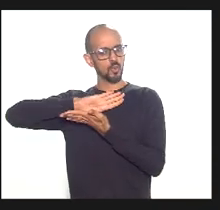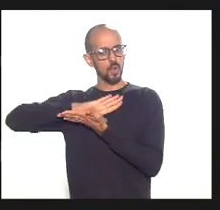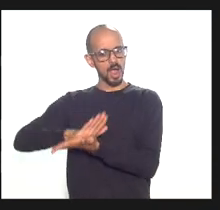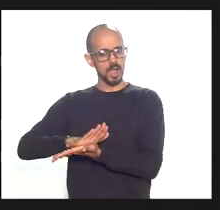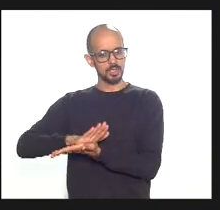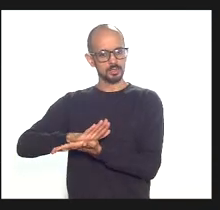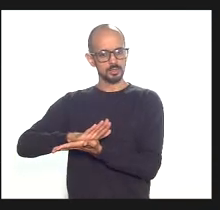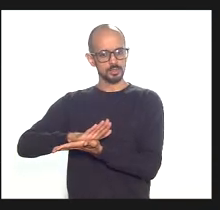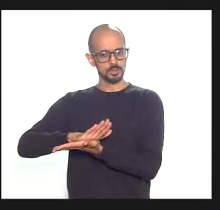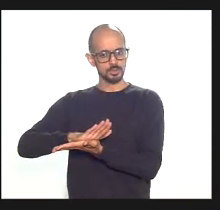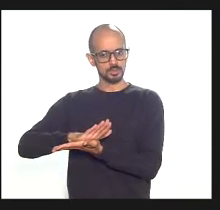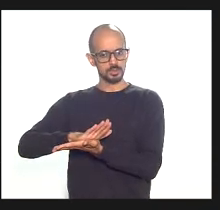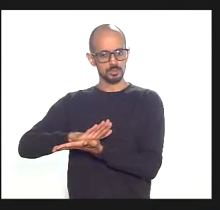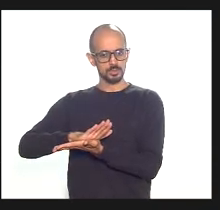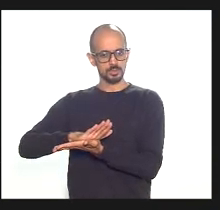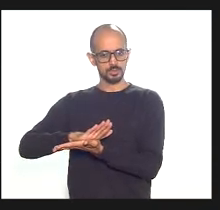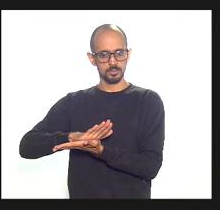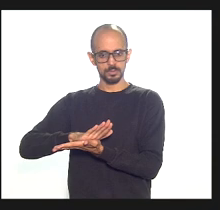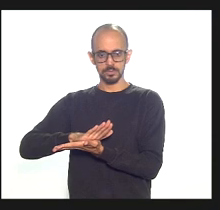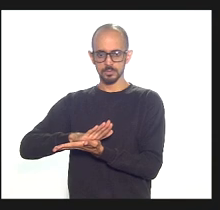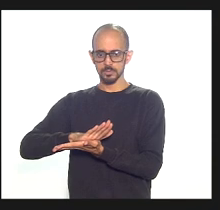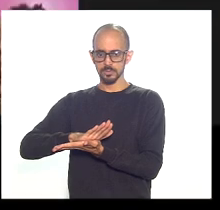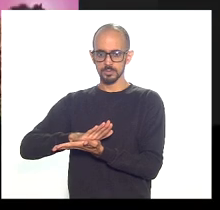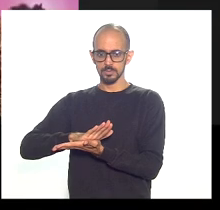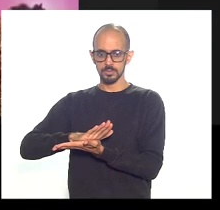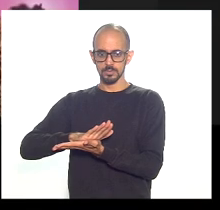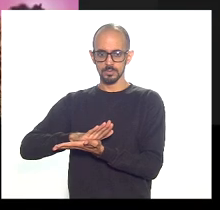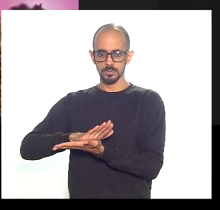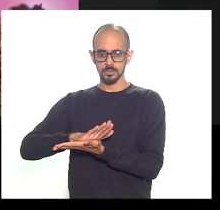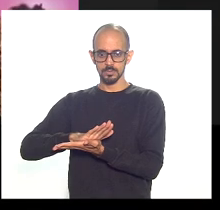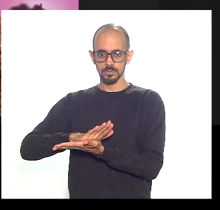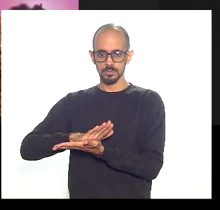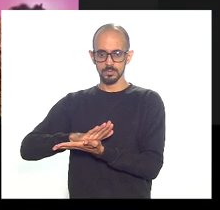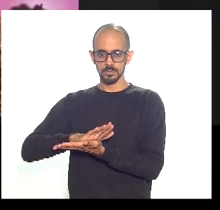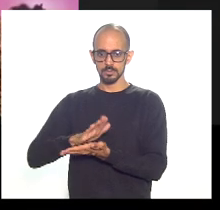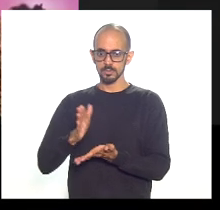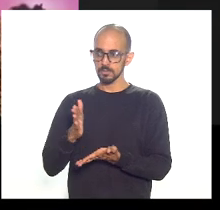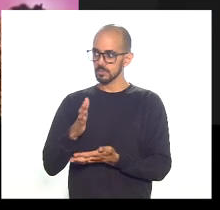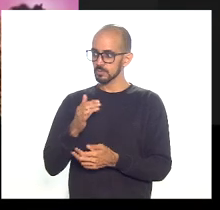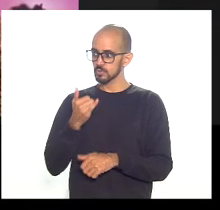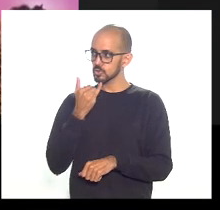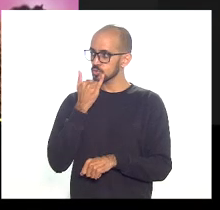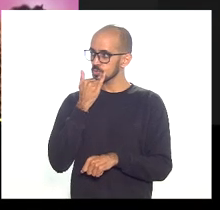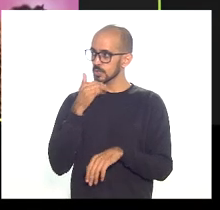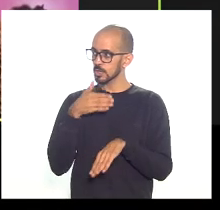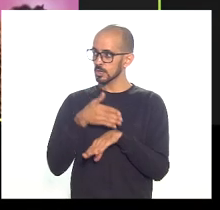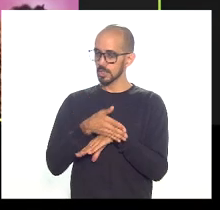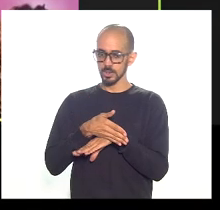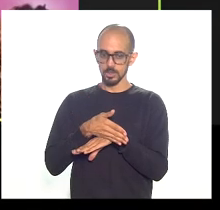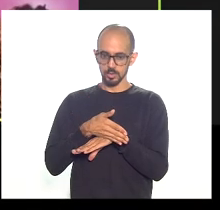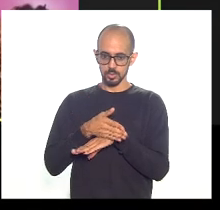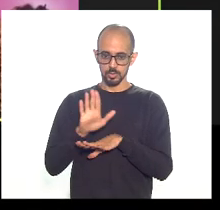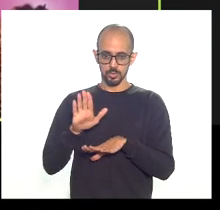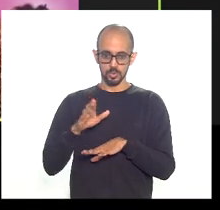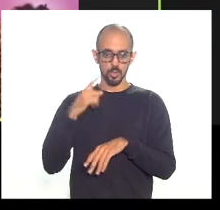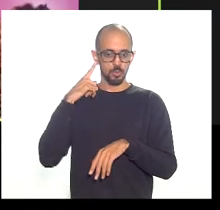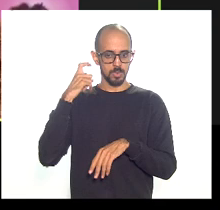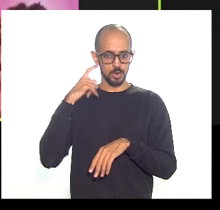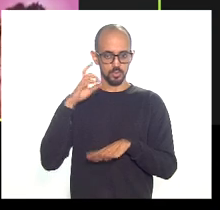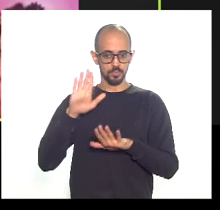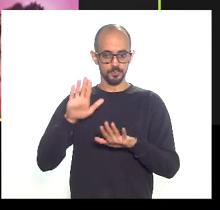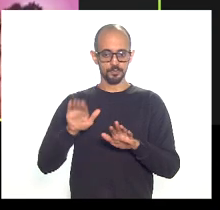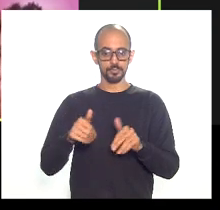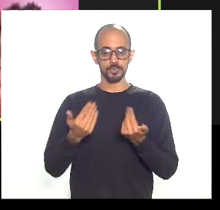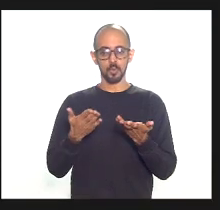Isso tudo por causa de uma fala do Alexandre. Pararam todas as... E é impressionante